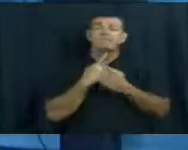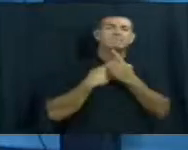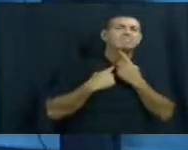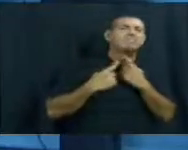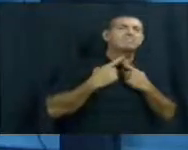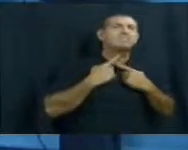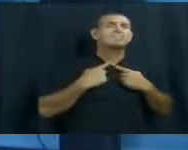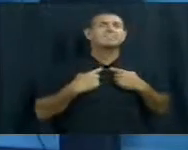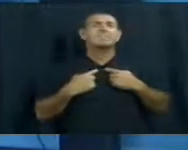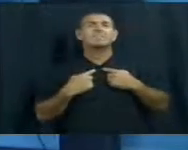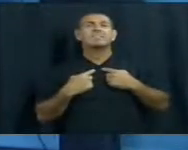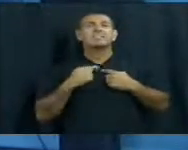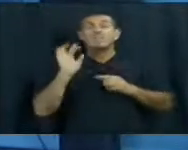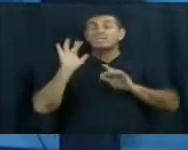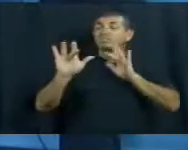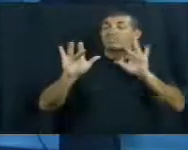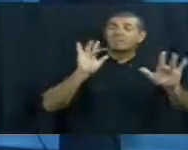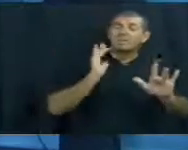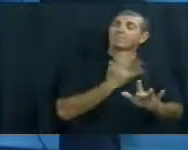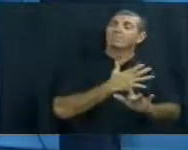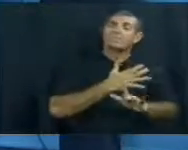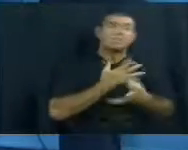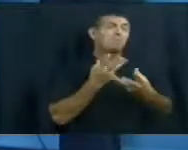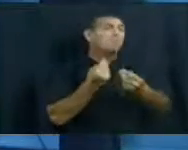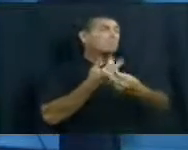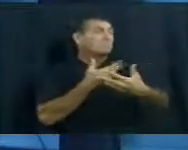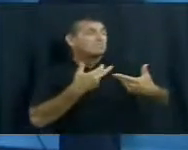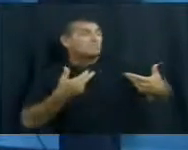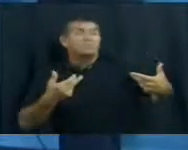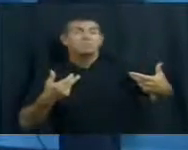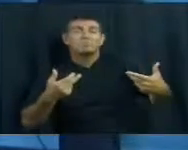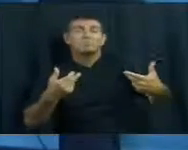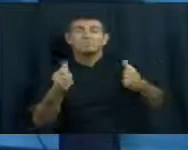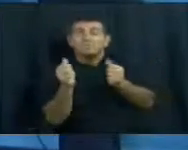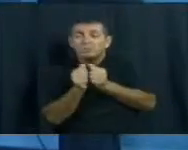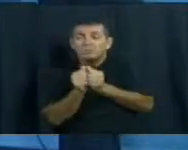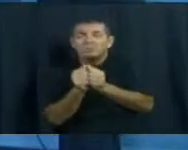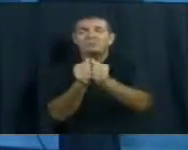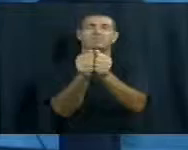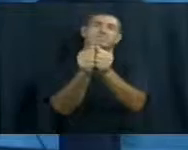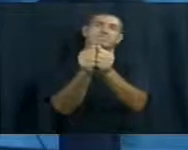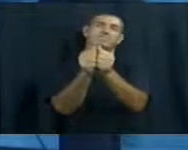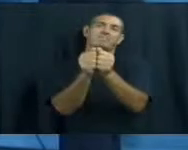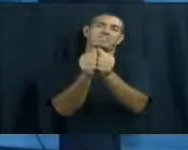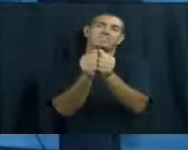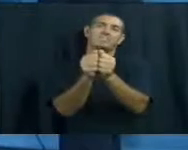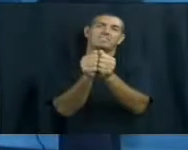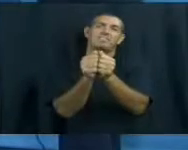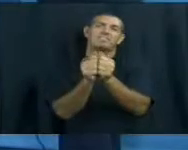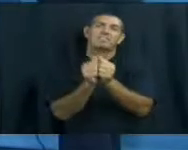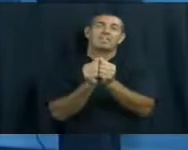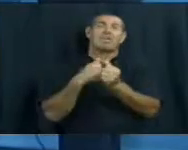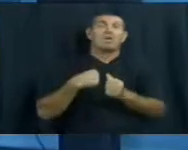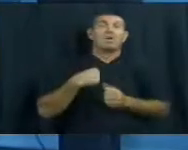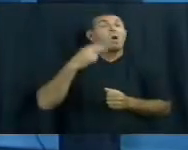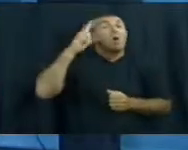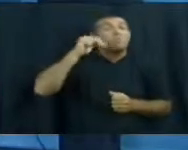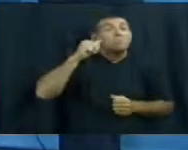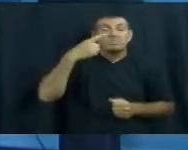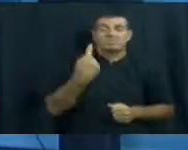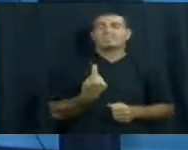têm ressoado em muita gente que vem caminhando comigo. E o melhor mesmo é que eu nunca estive sozinha,